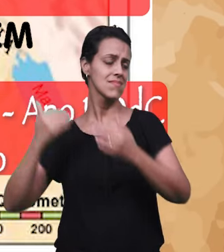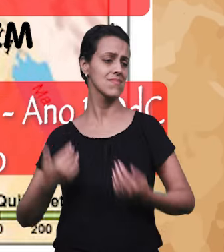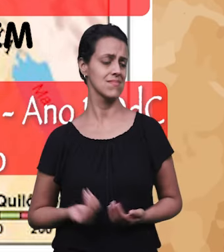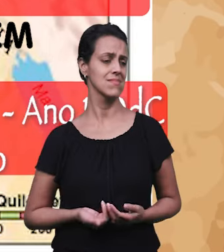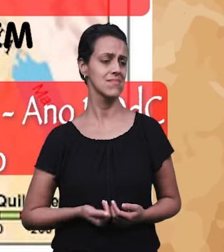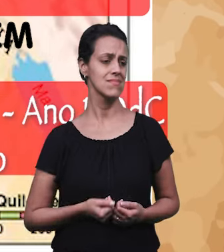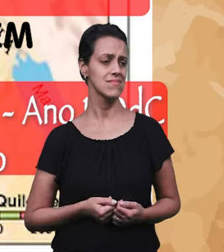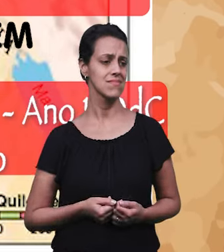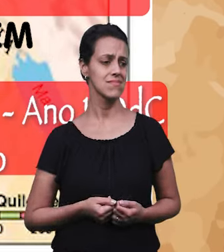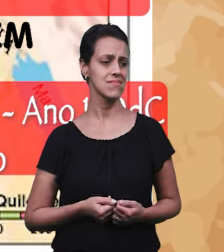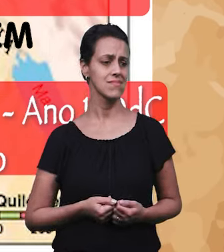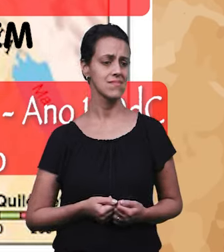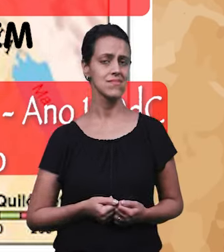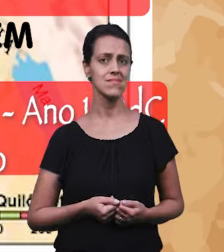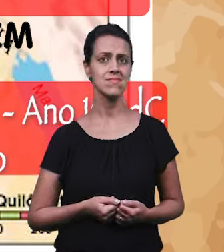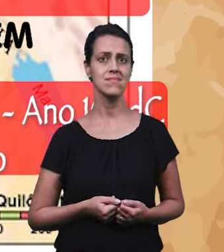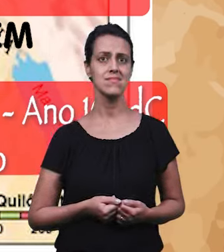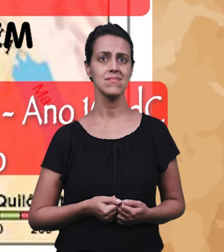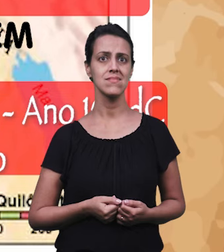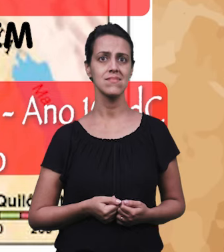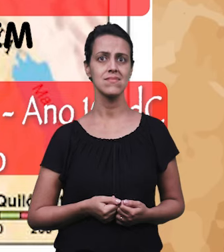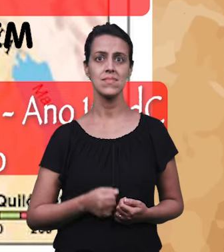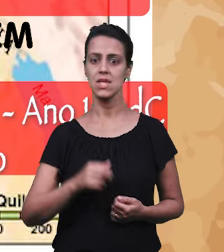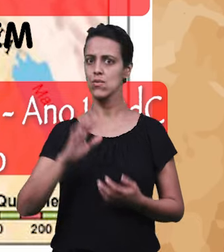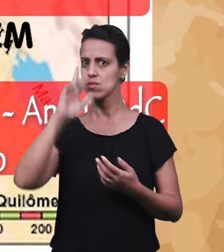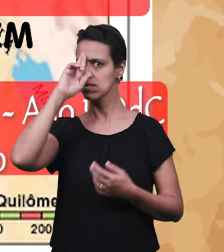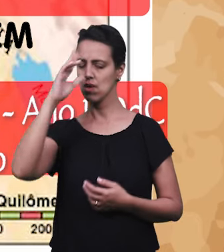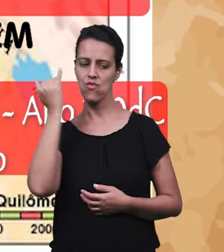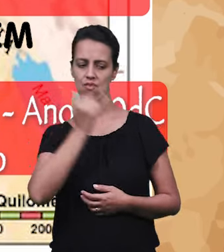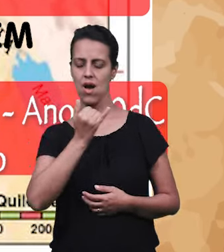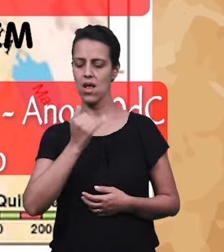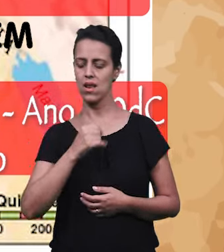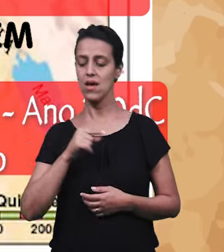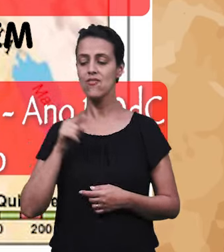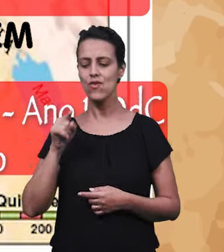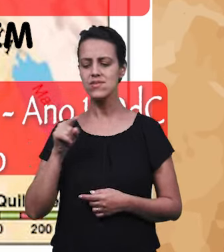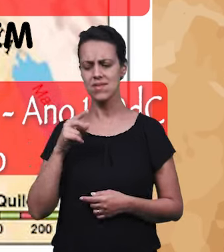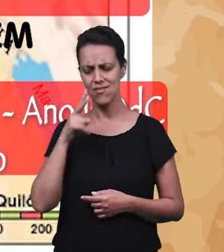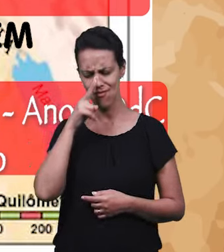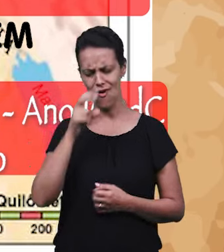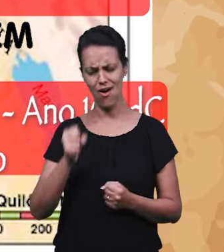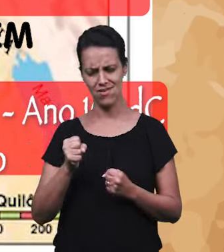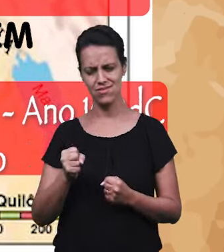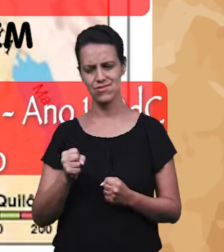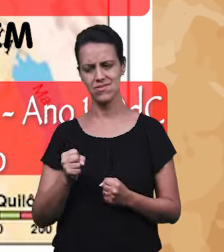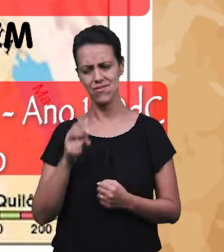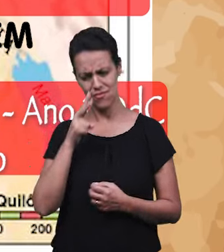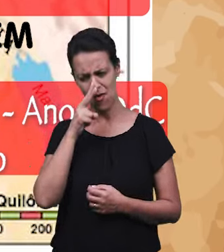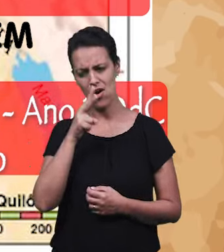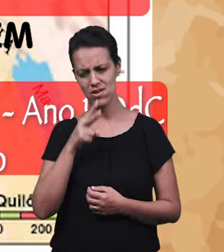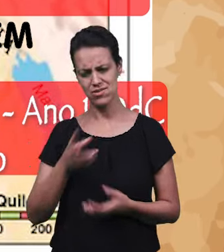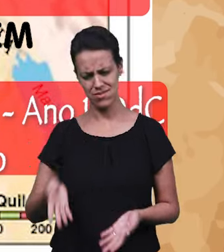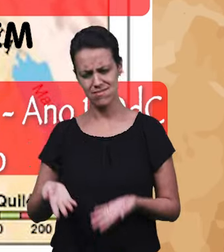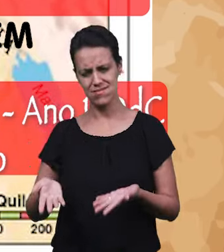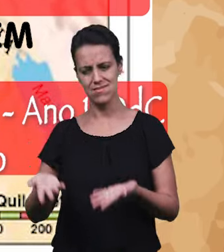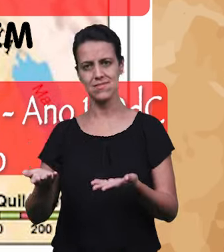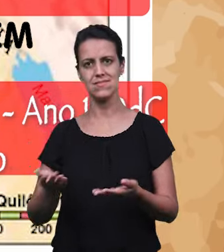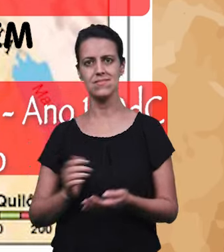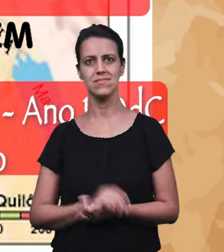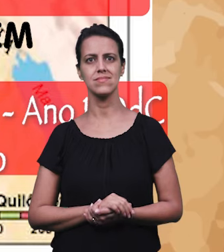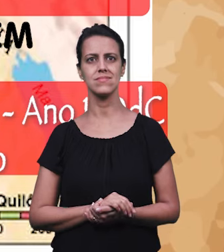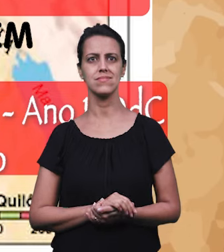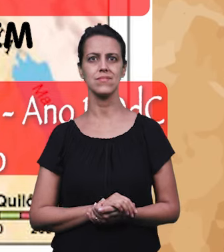então, o Senhor fala com ele, diz assim: ser forte. E olha só, o procônsul diz assim: olha para